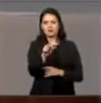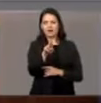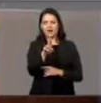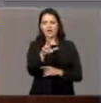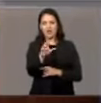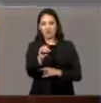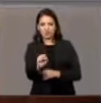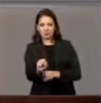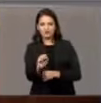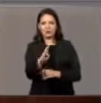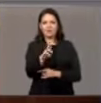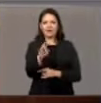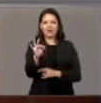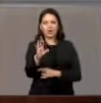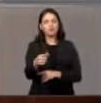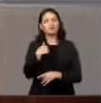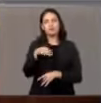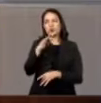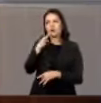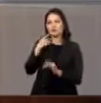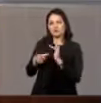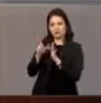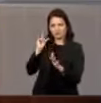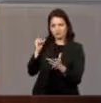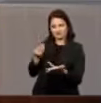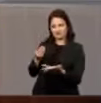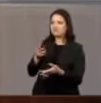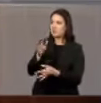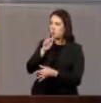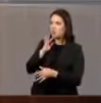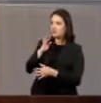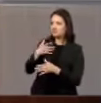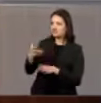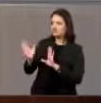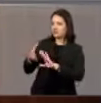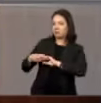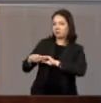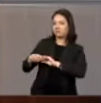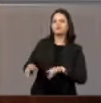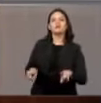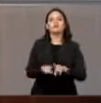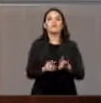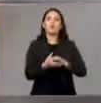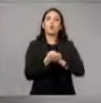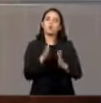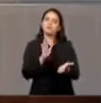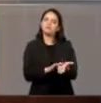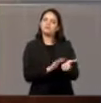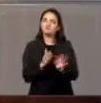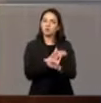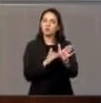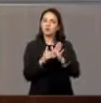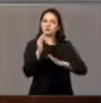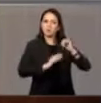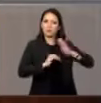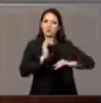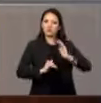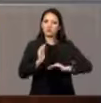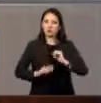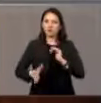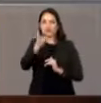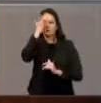aqui antes de começarmos a audiência pública. Cumprimento também todos os demais profissionais da área